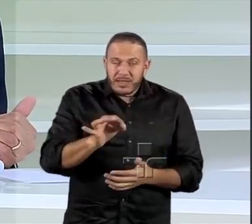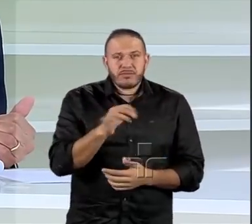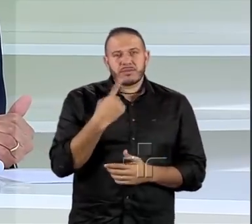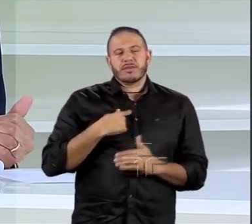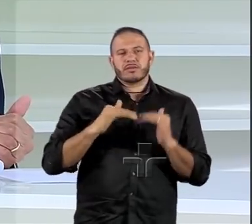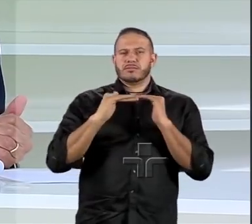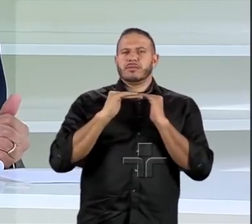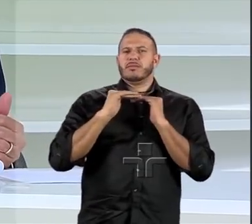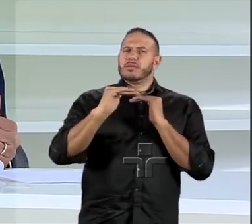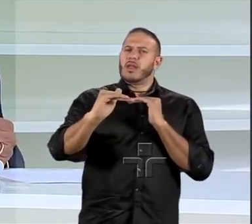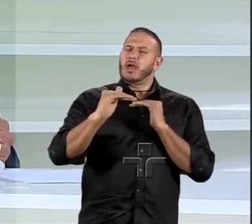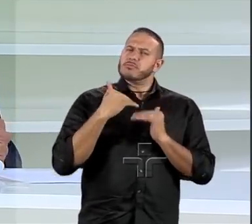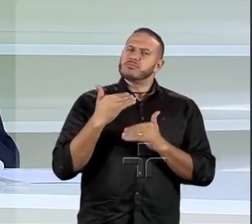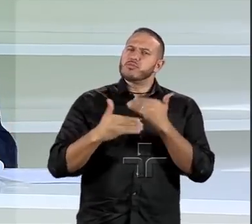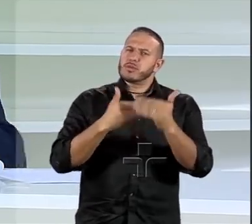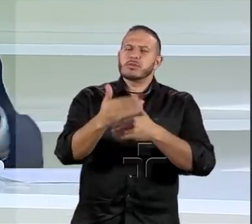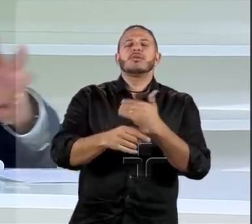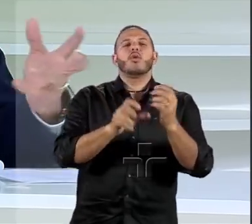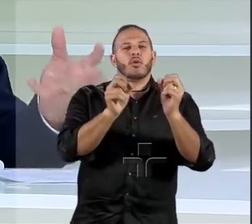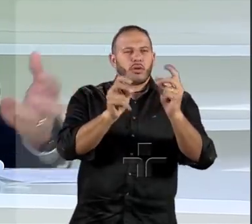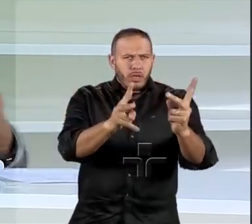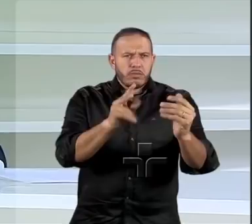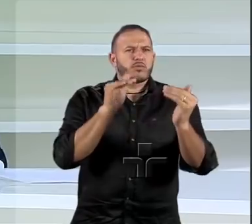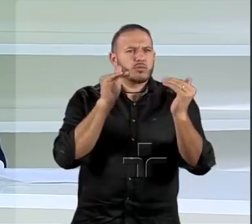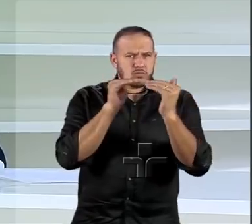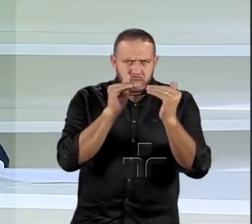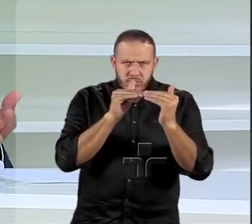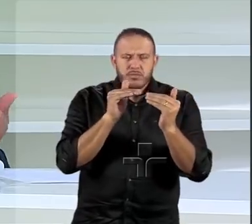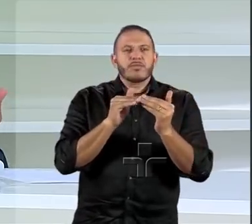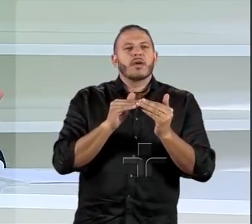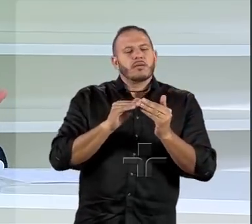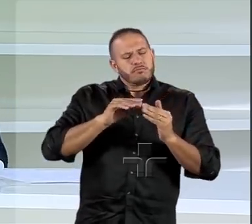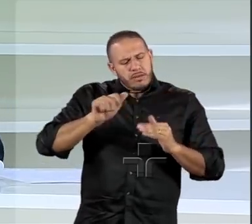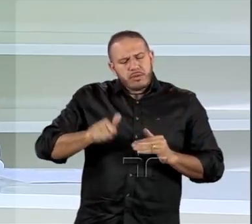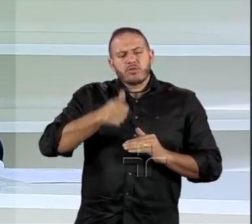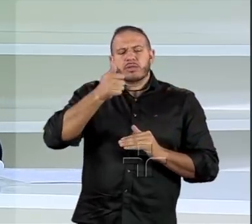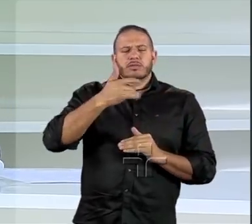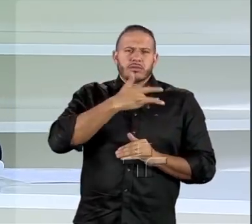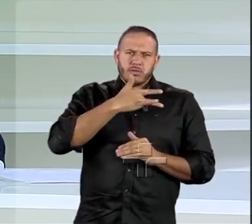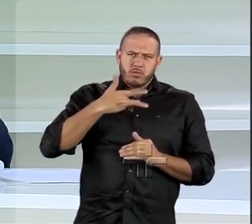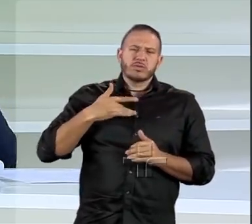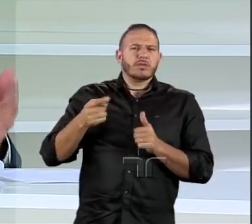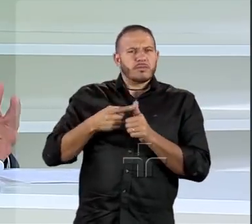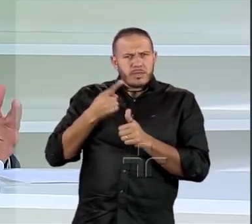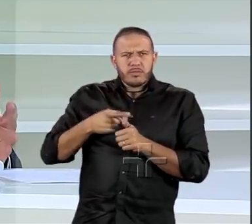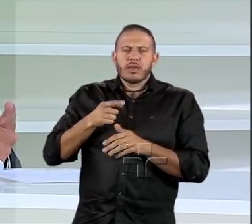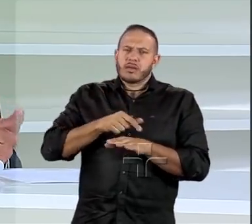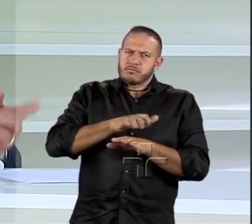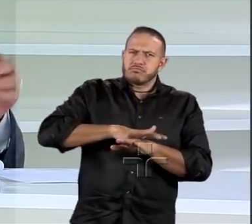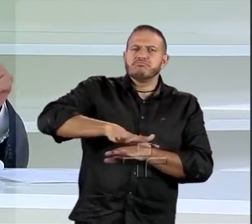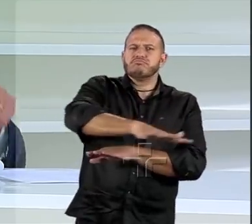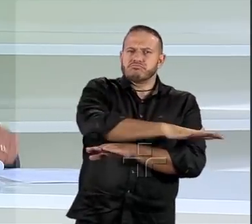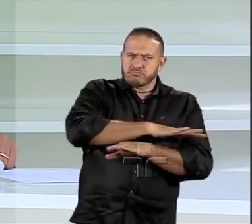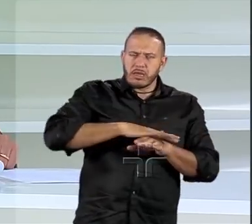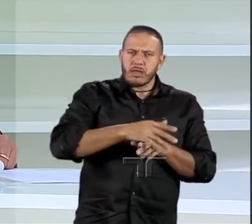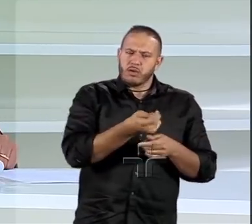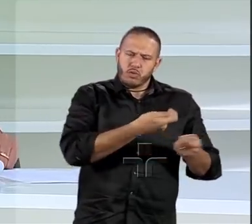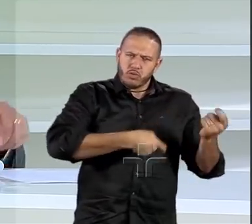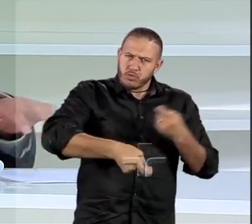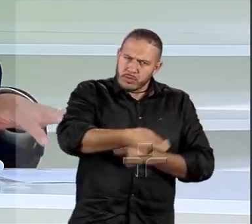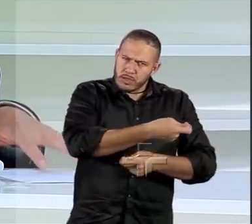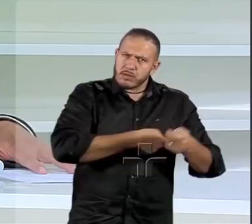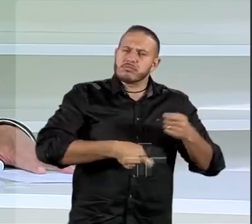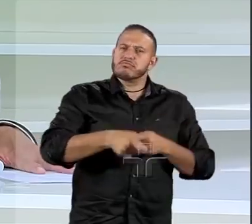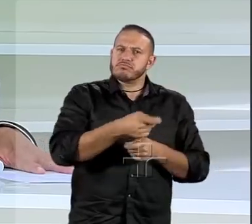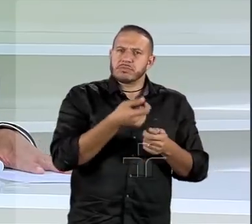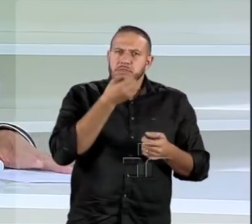estabilidade no processo. Concordo plenamente que passa a melhoria da saúde pelo saneamento econômico. E saneamento econômico é